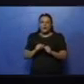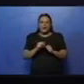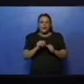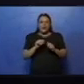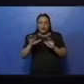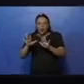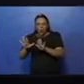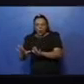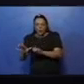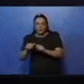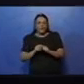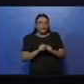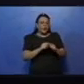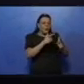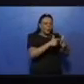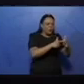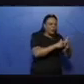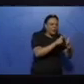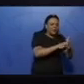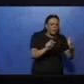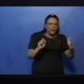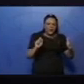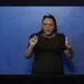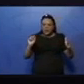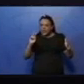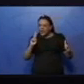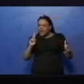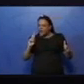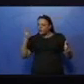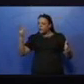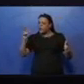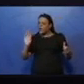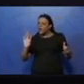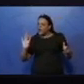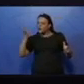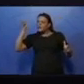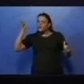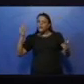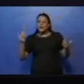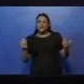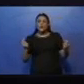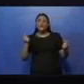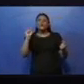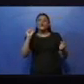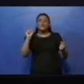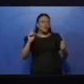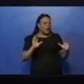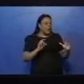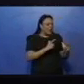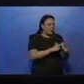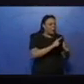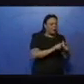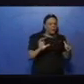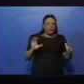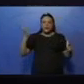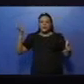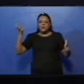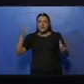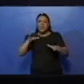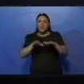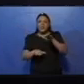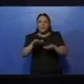outro argumento muito forte e que eu vejo muito nas redações. Causa e consequência. Dependendo o meu assunto